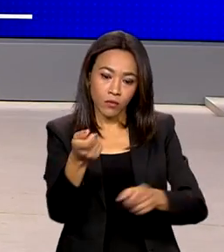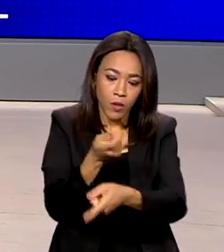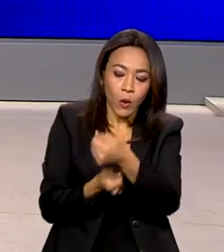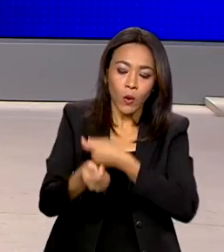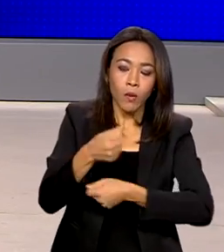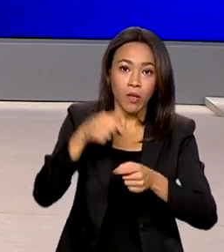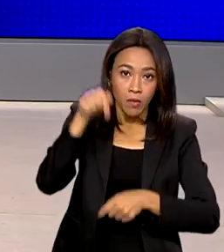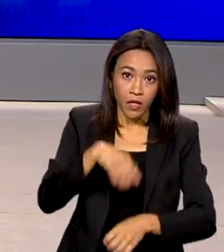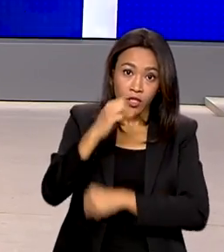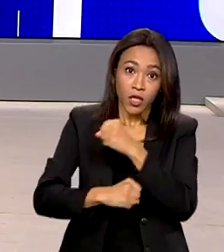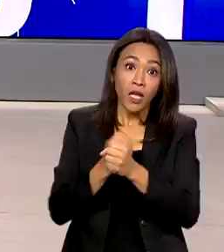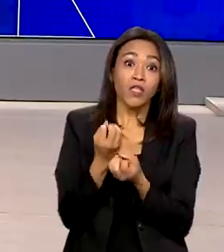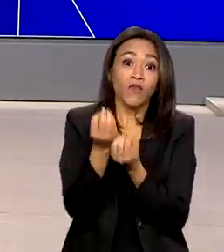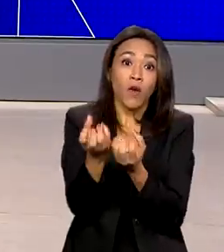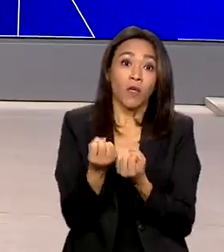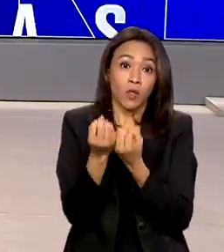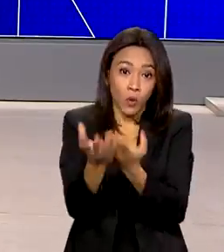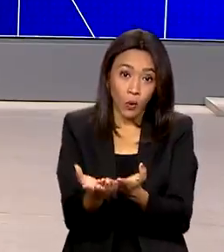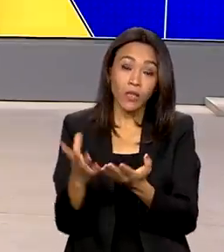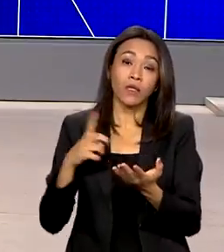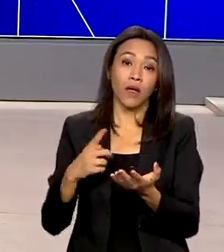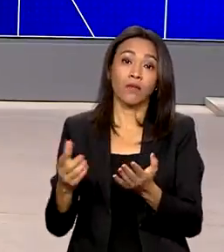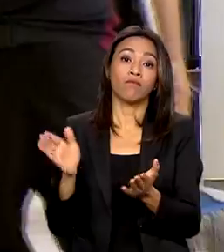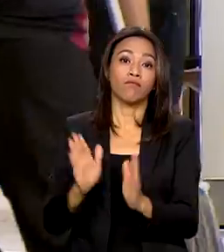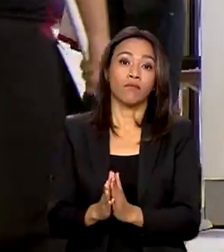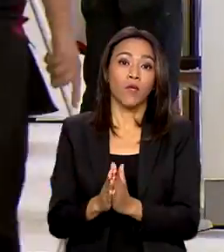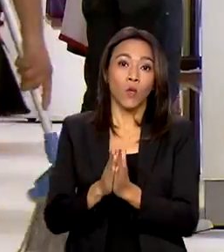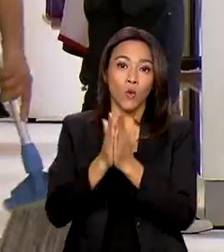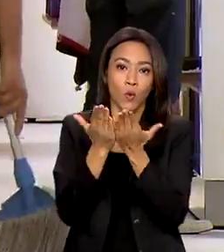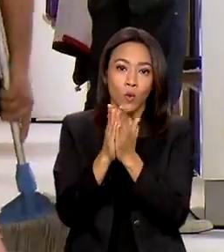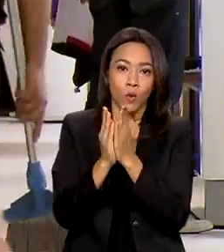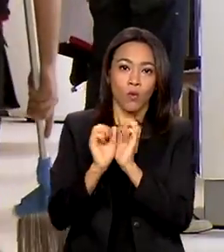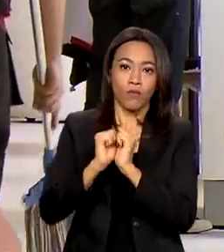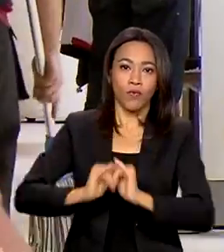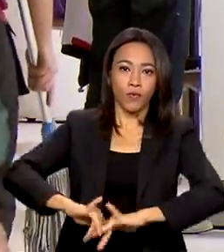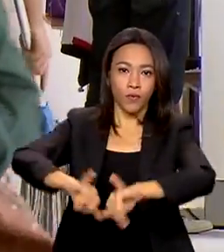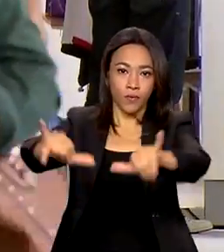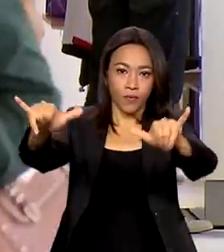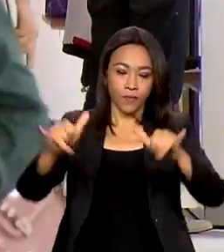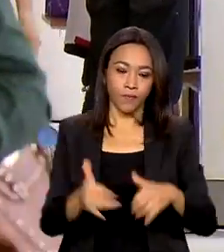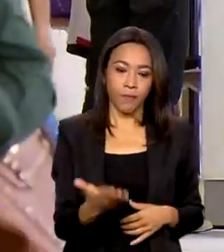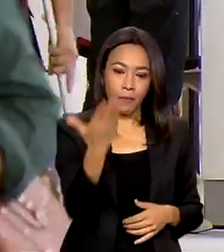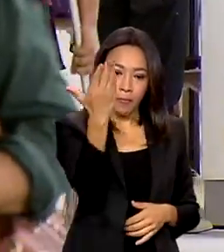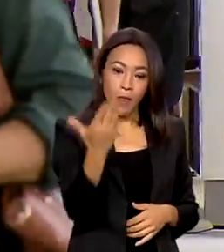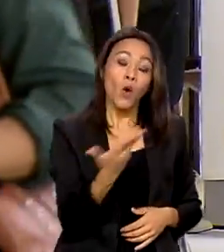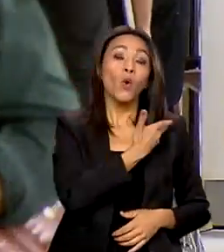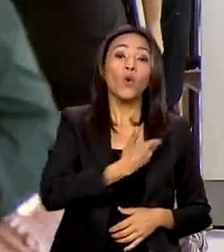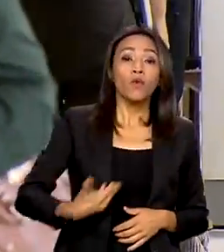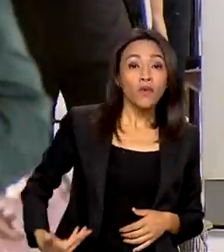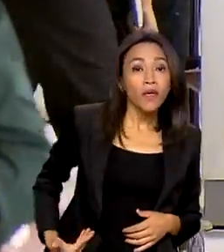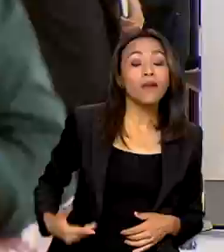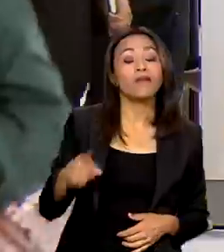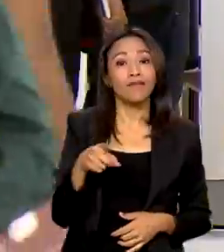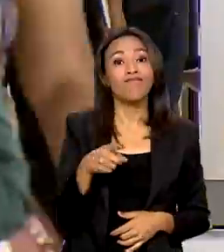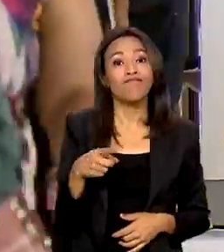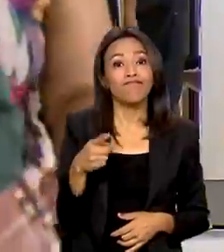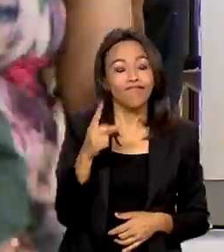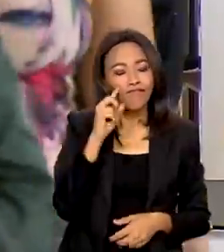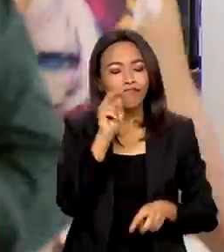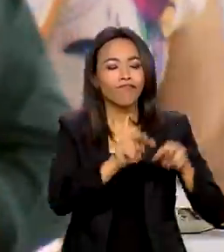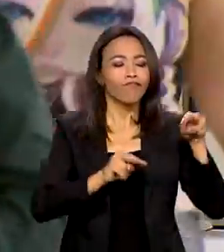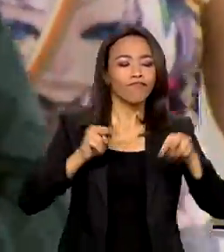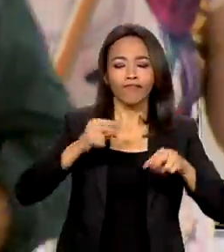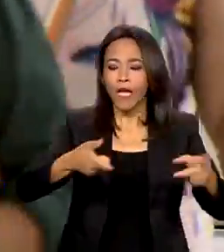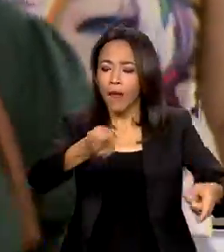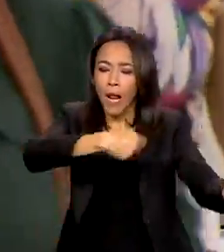informações estão no boletim macrofiscal o governo se rendeu ao mercado e aos novos ventos que sopram na